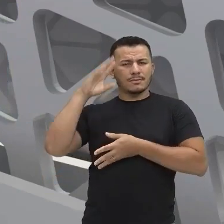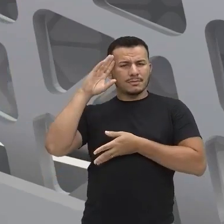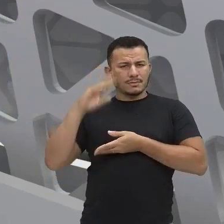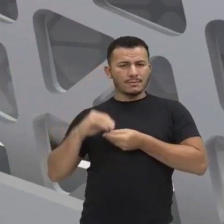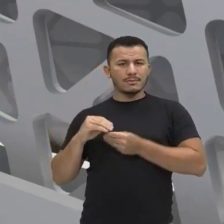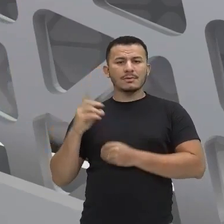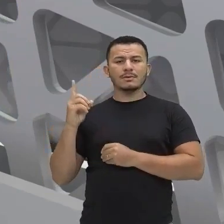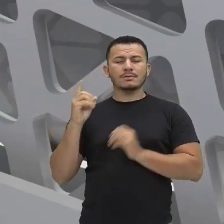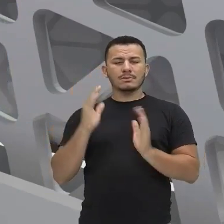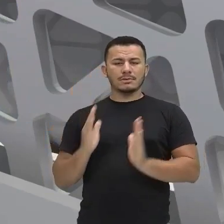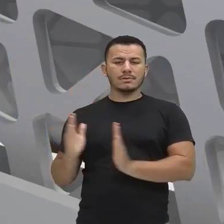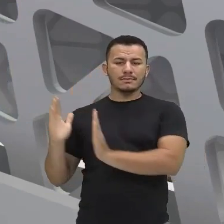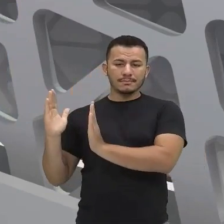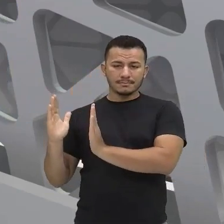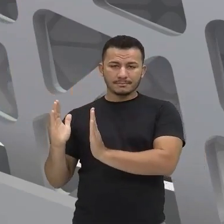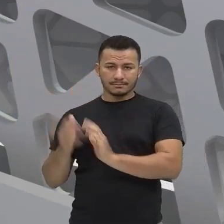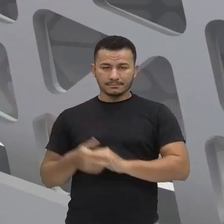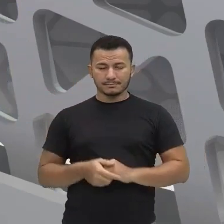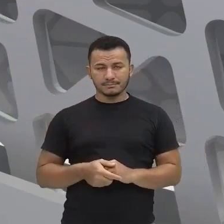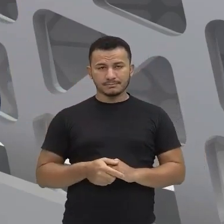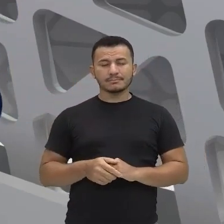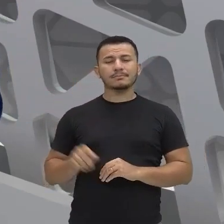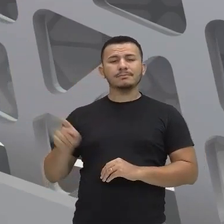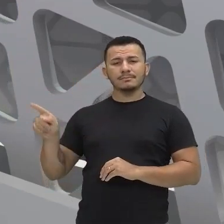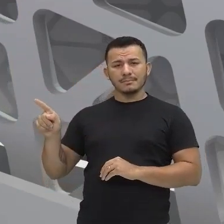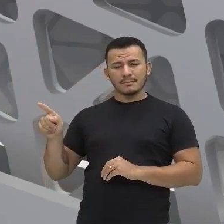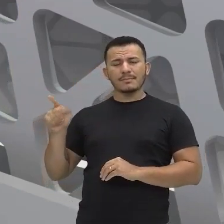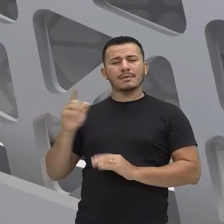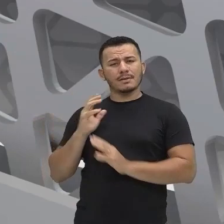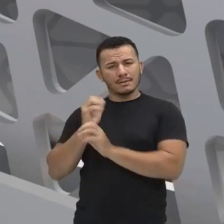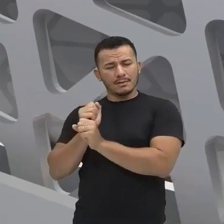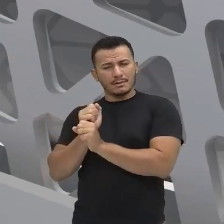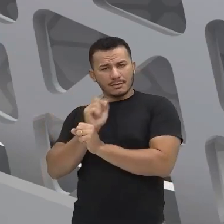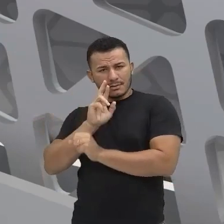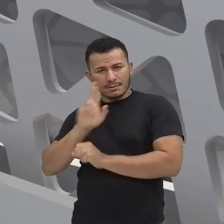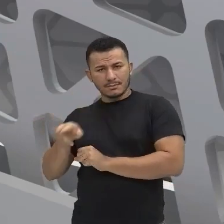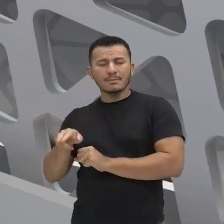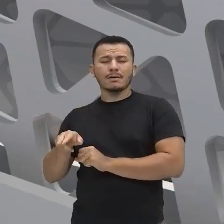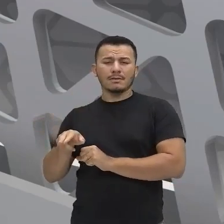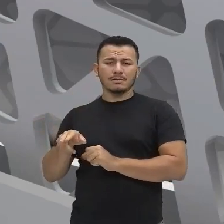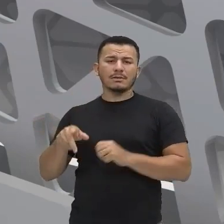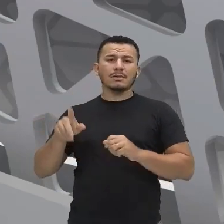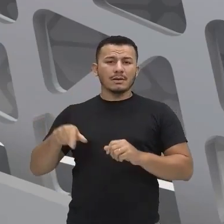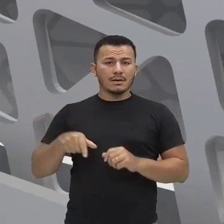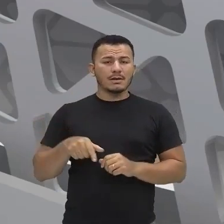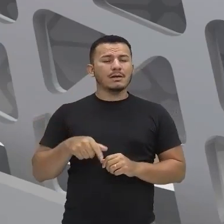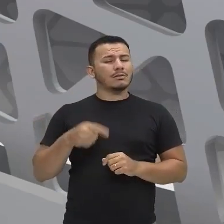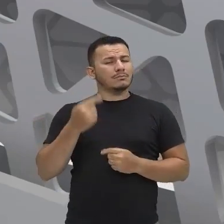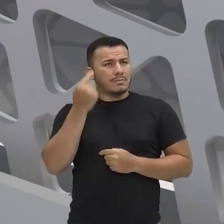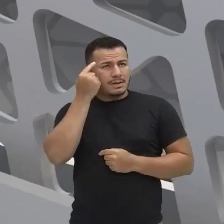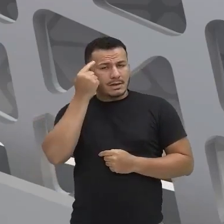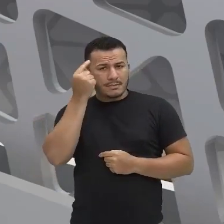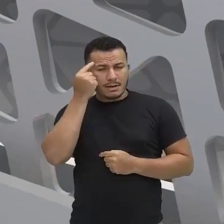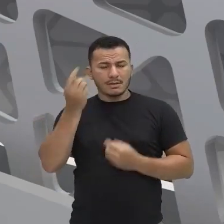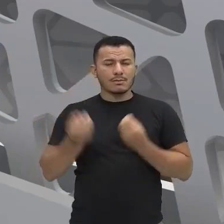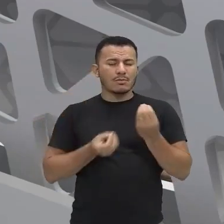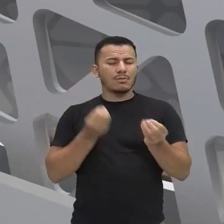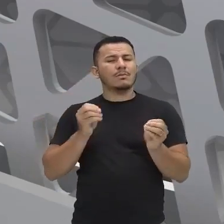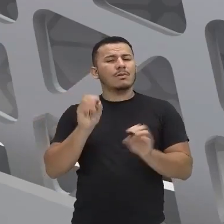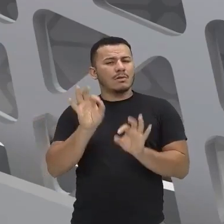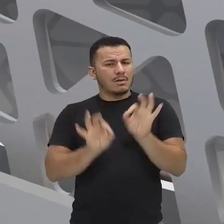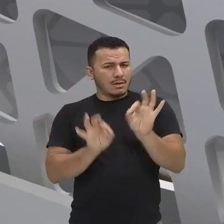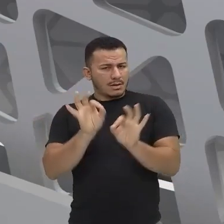deslocar para a direita, chegando no resultado. Então, isso é uma ideia de como